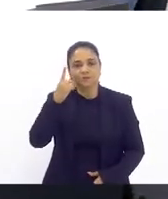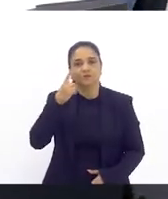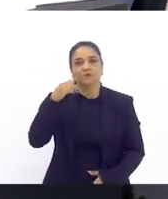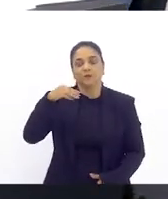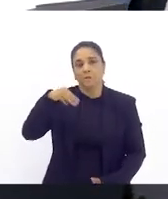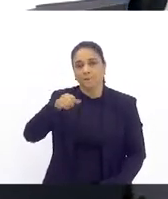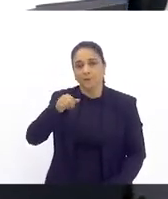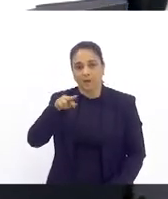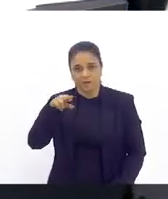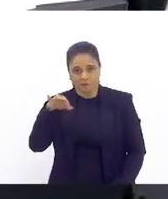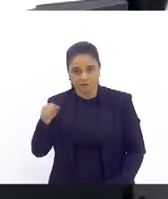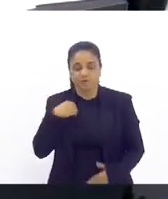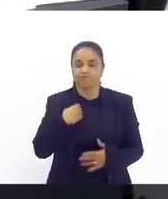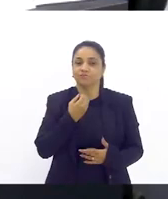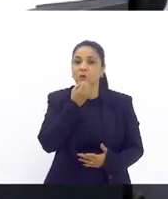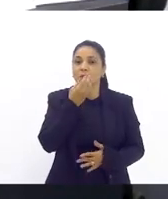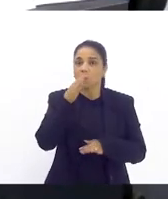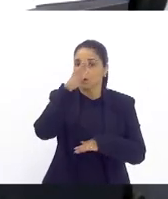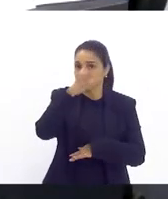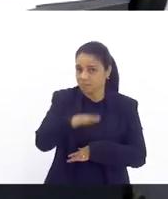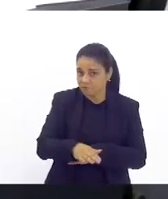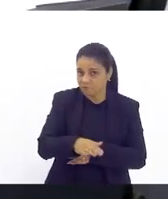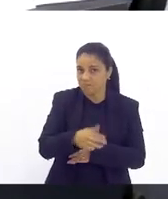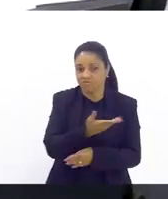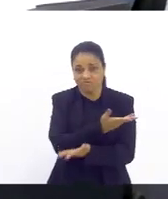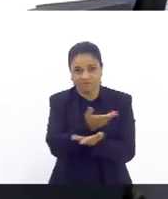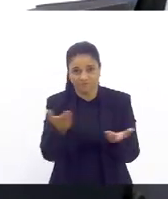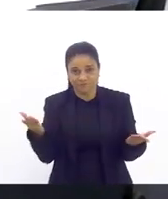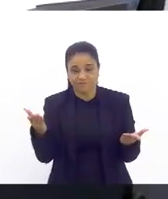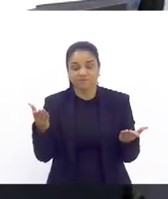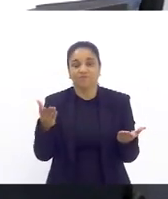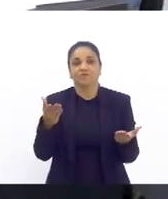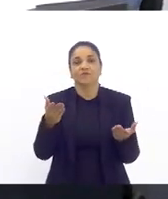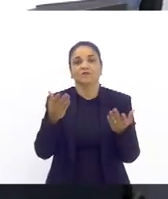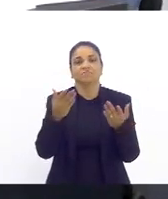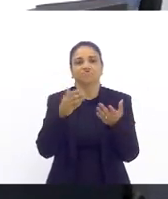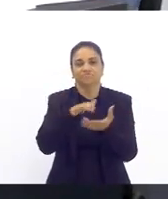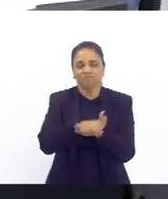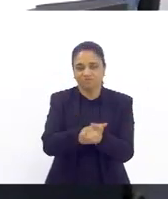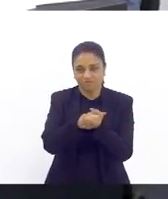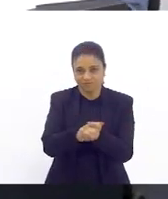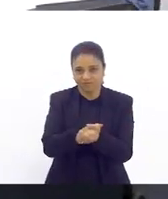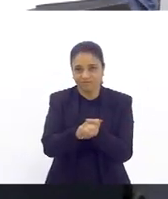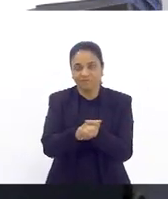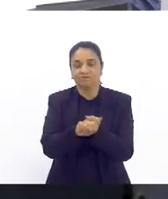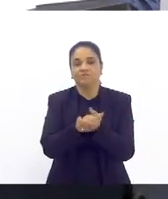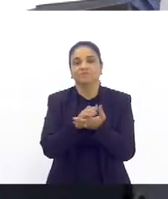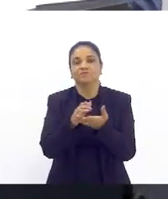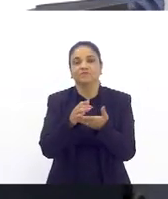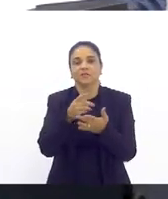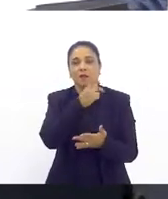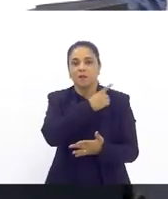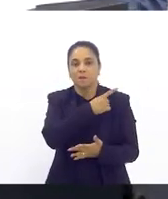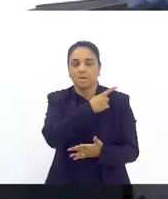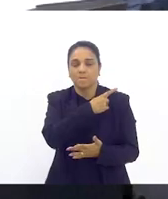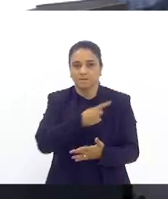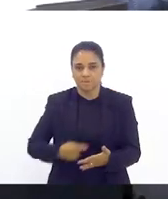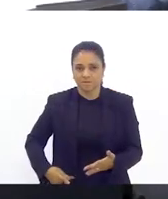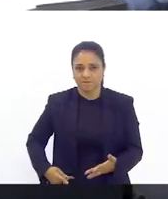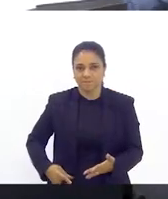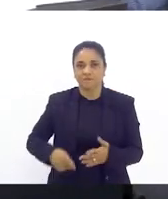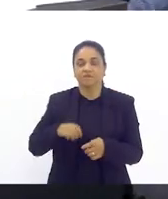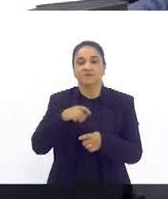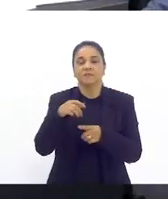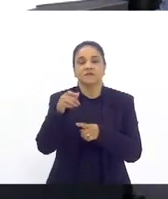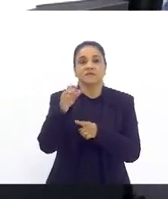Boa tarde a todas e todos eu gostaria de complementar diretamente a Presidenta da comissão de Ciências